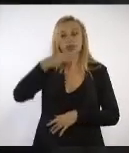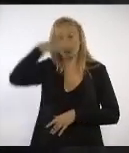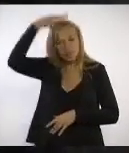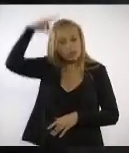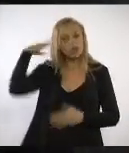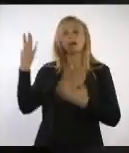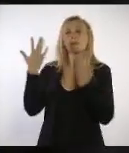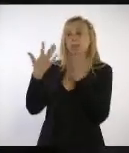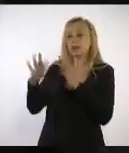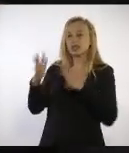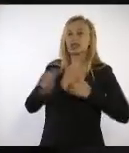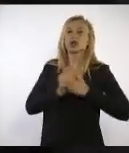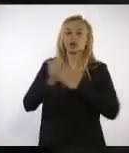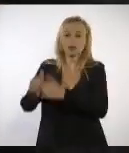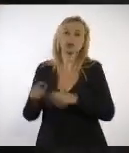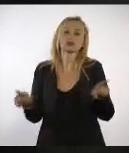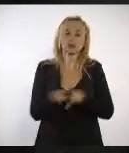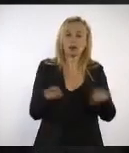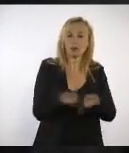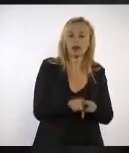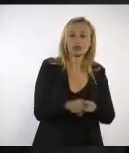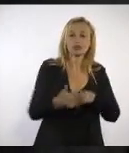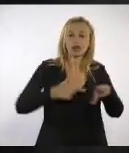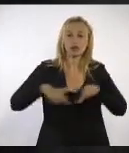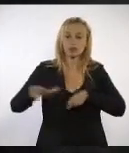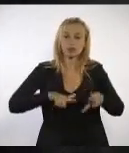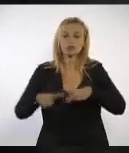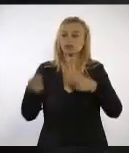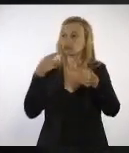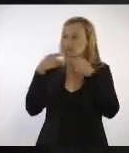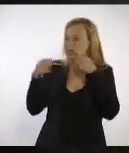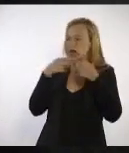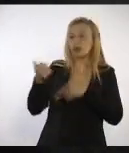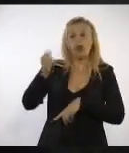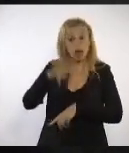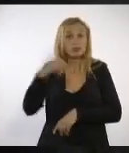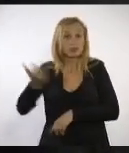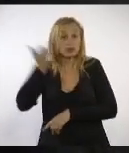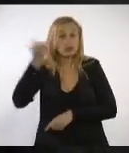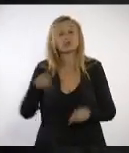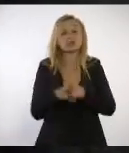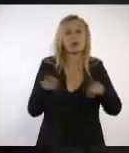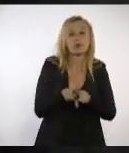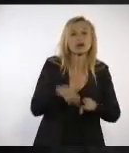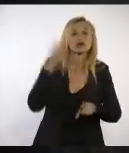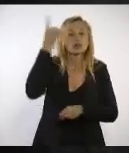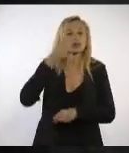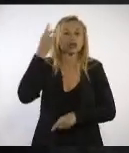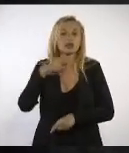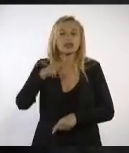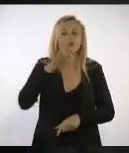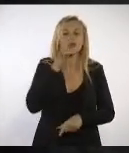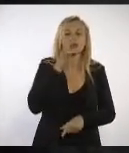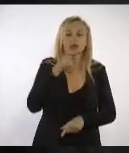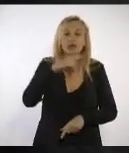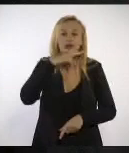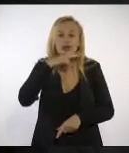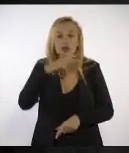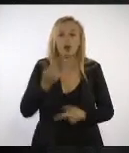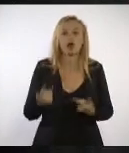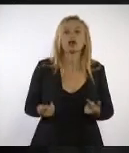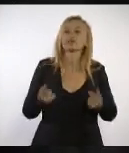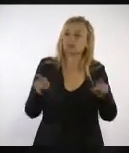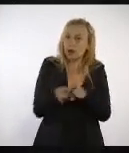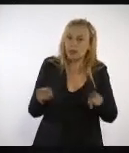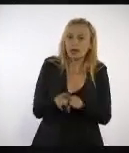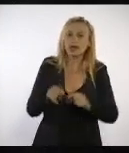pela condução também, né, pela sua capacidade de diálogo, isso é importante. Também ao deputado Jorge Felipe Neto, que vem